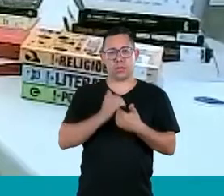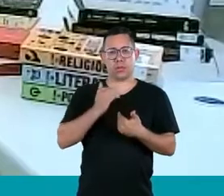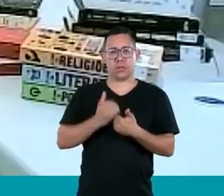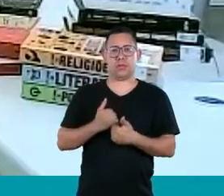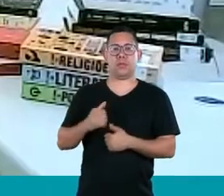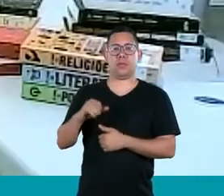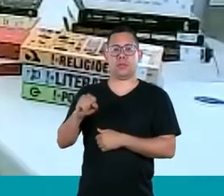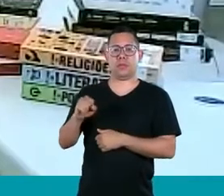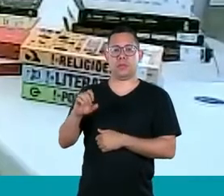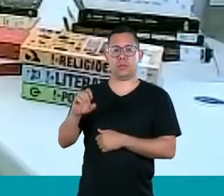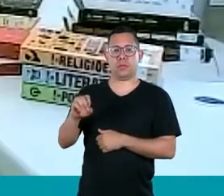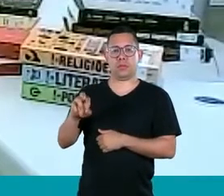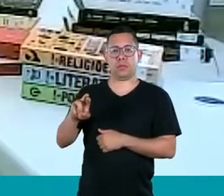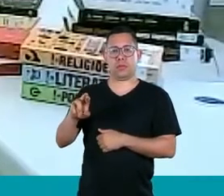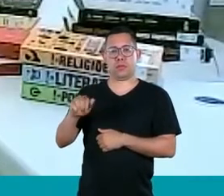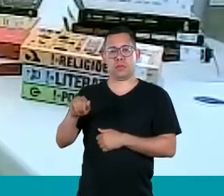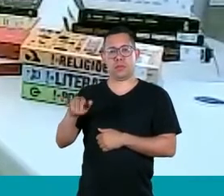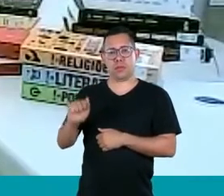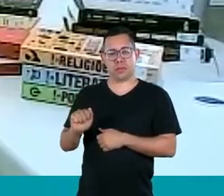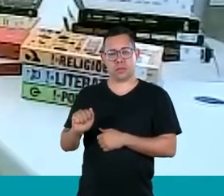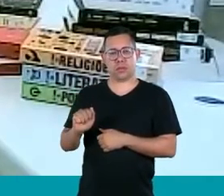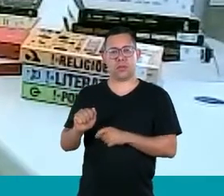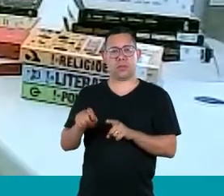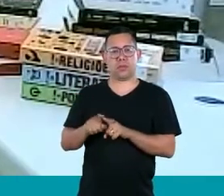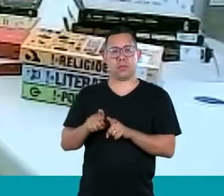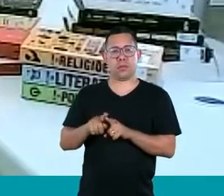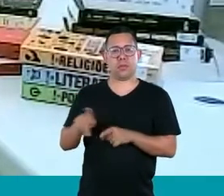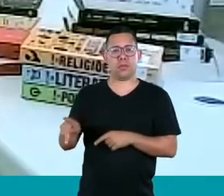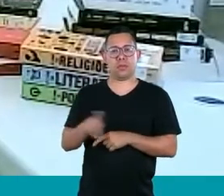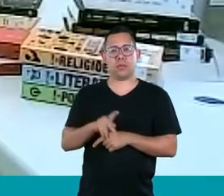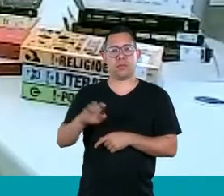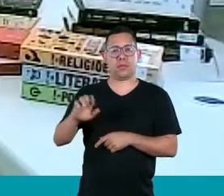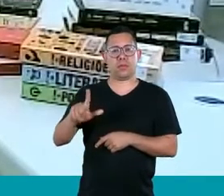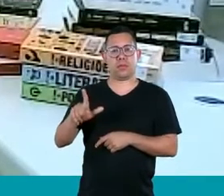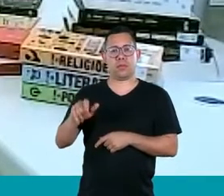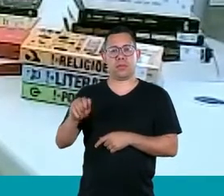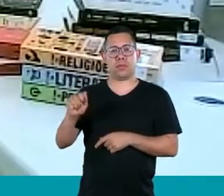Romano Pacífico, e à professora Elaine Assolini.